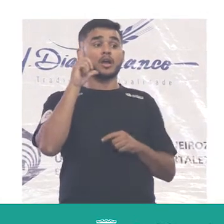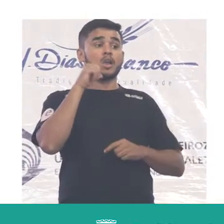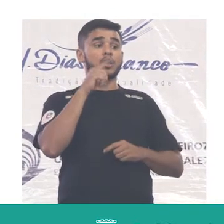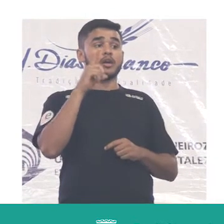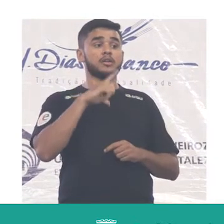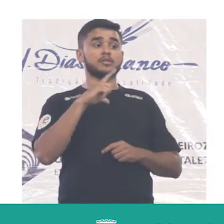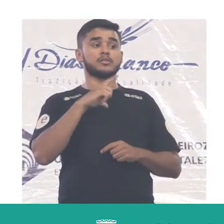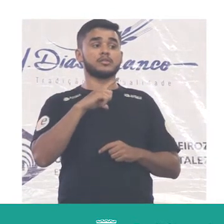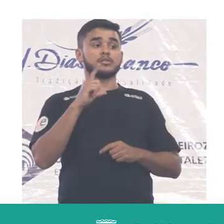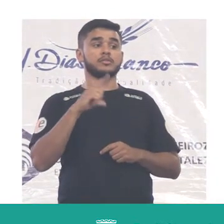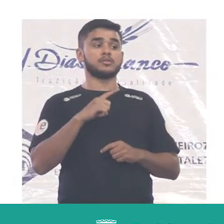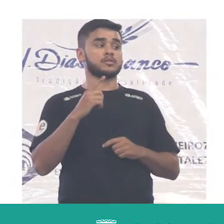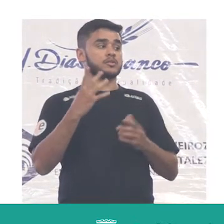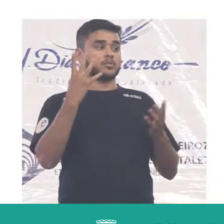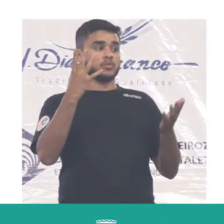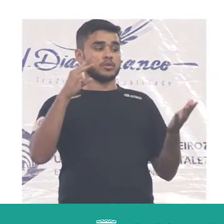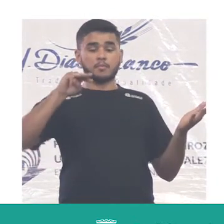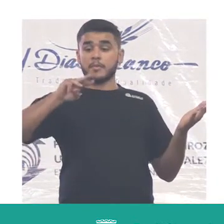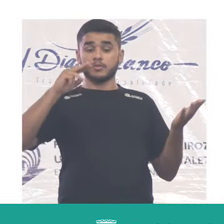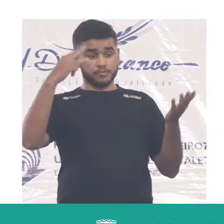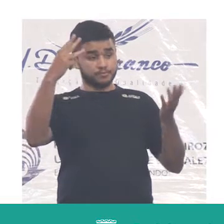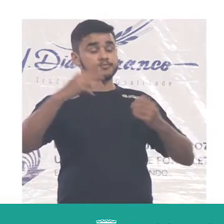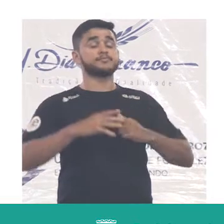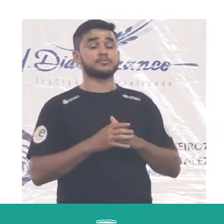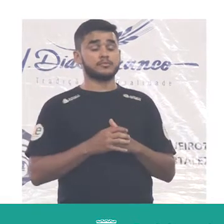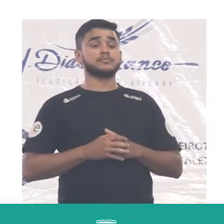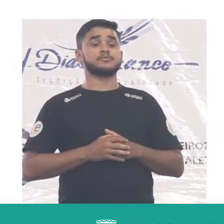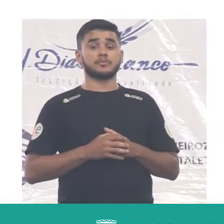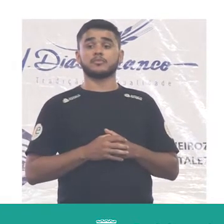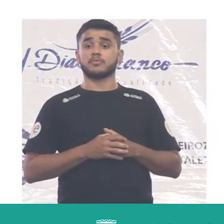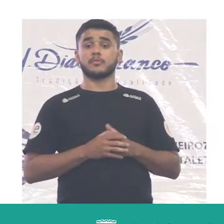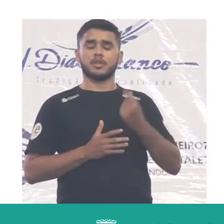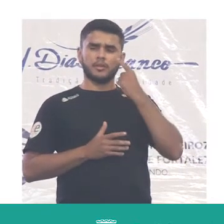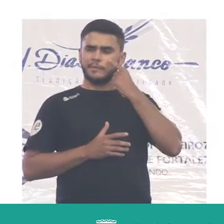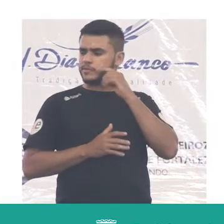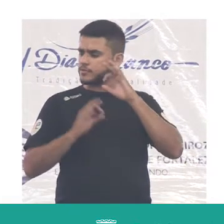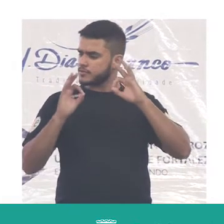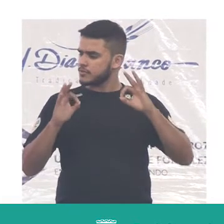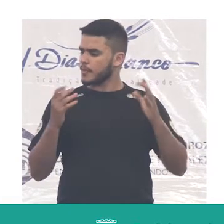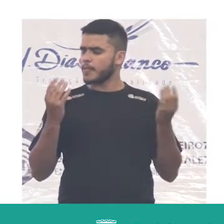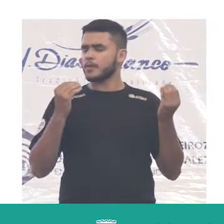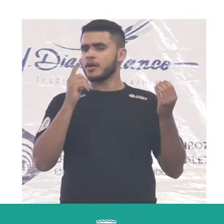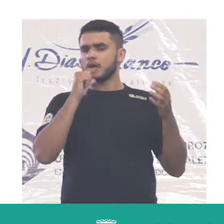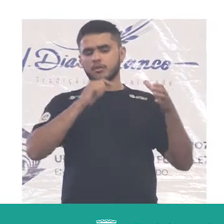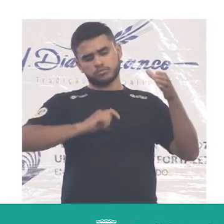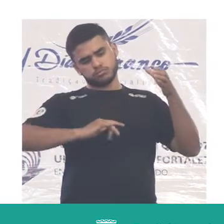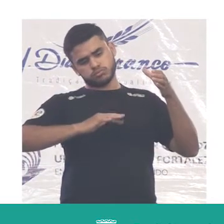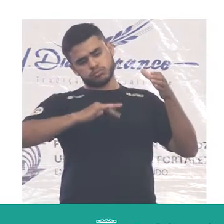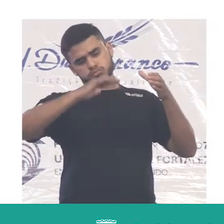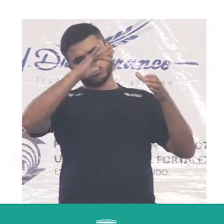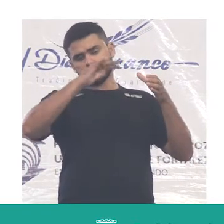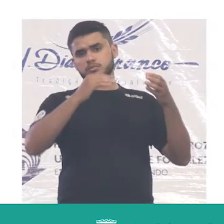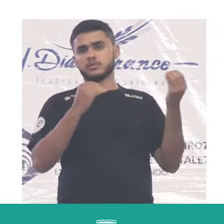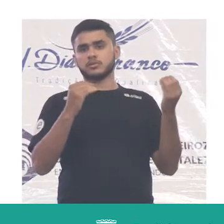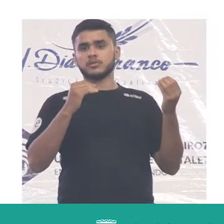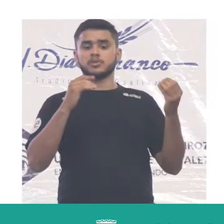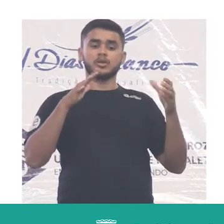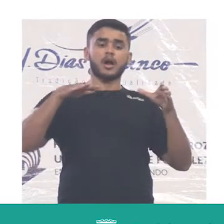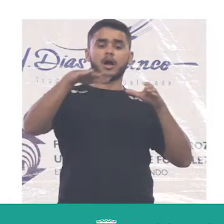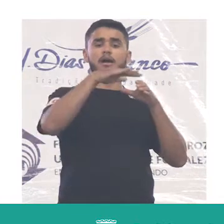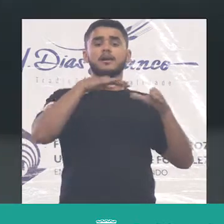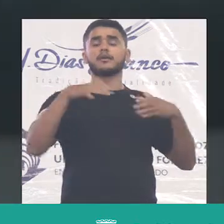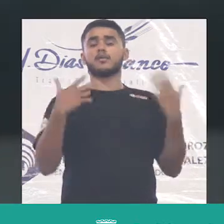tenha 4 metros cúbicos. Espera aí, ó. Quanto é que é a área completa da